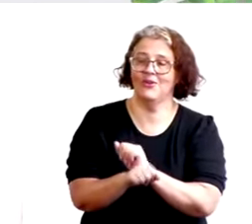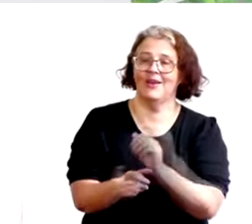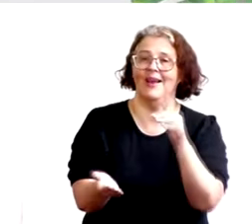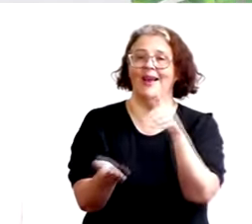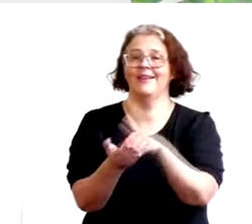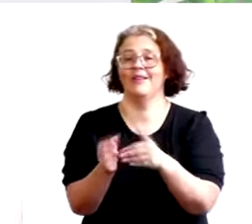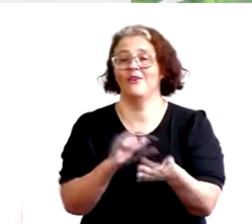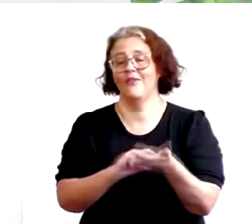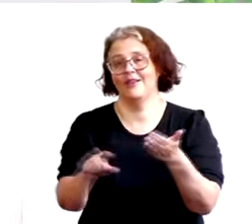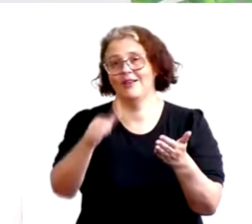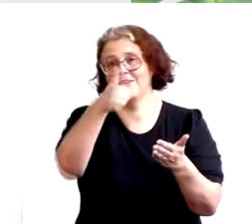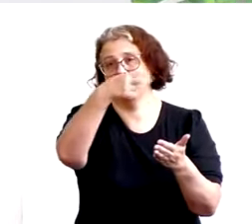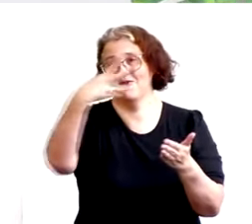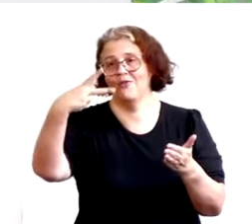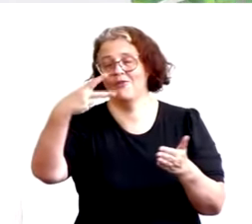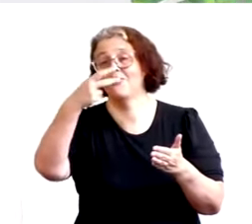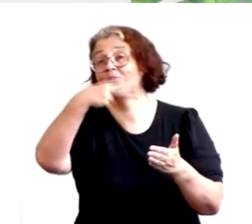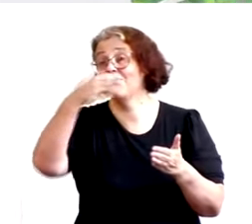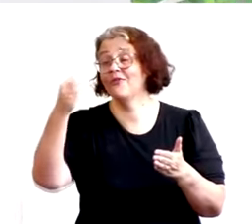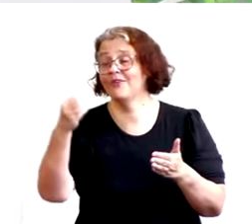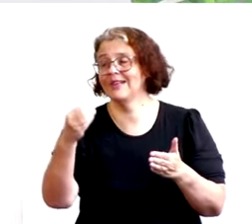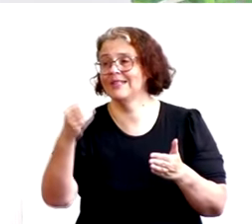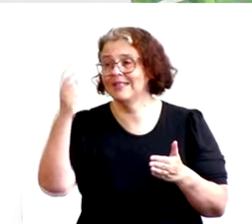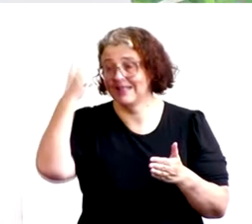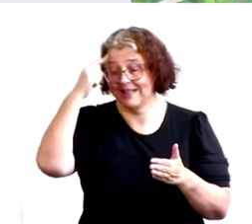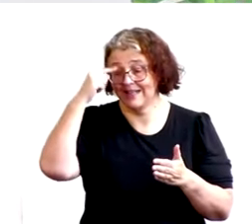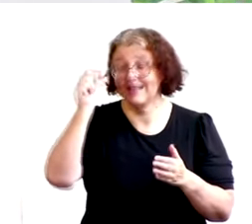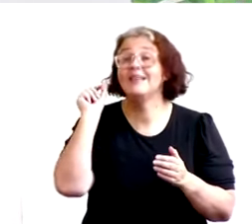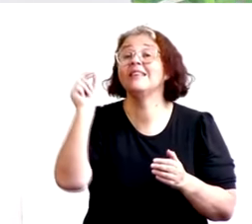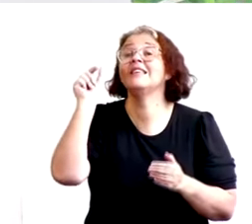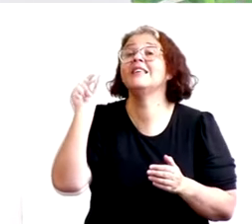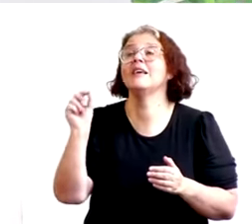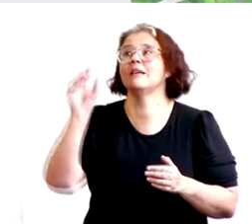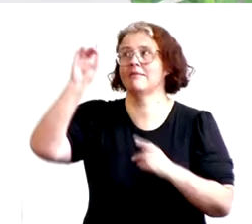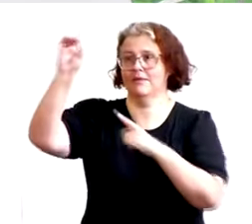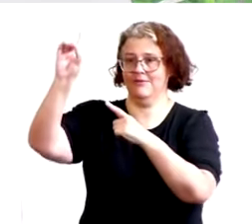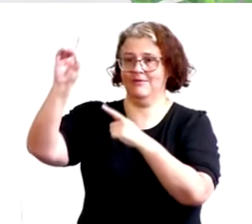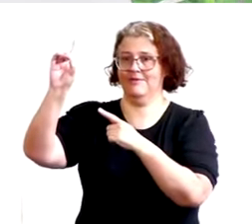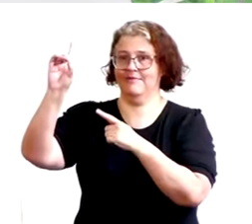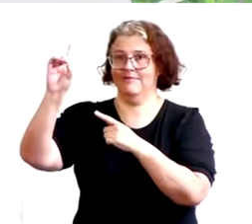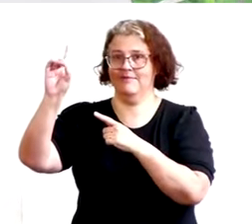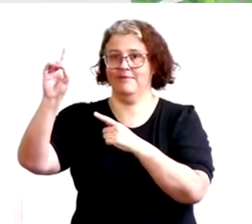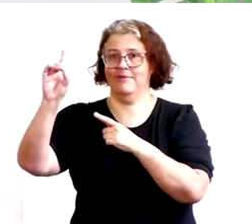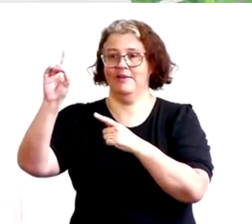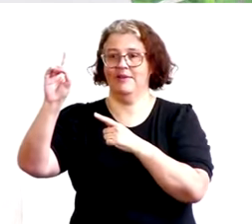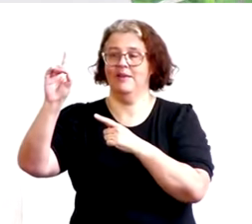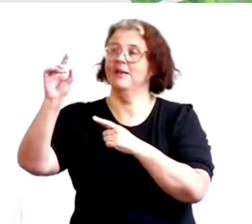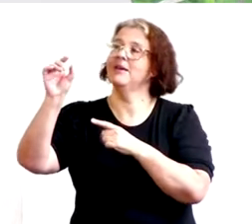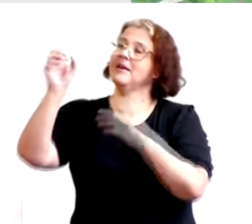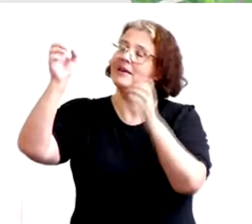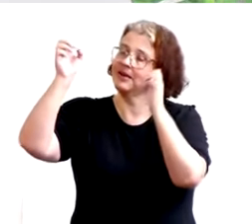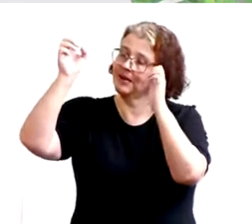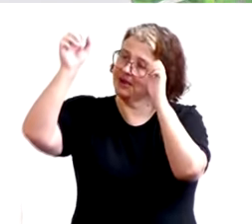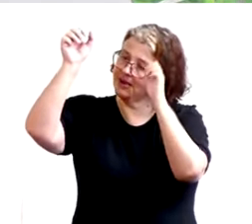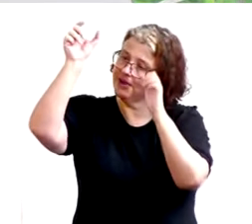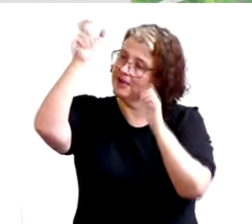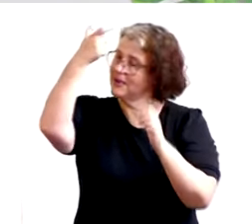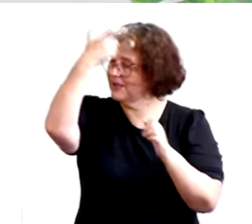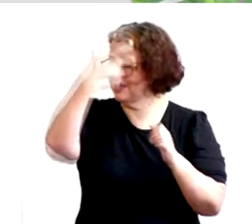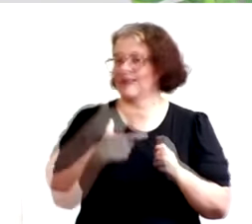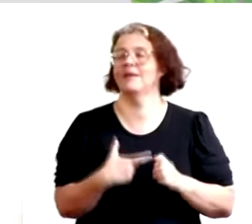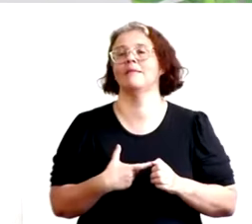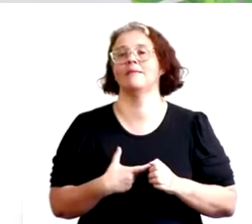verso 20 recordar-se de quem é Deus de quais as suas qualidades de quais os seus